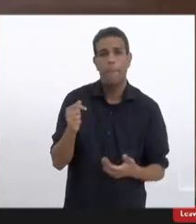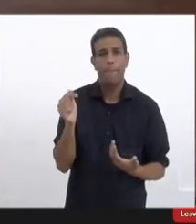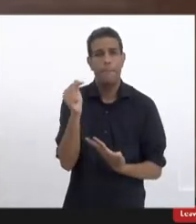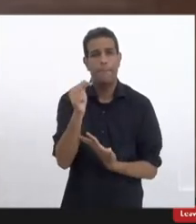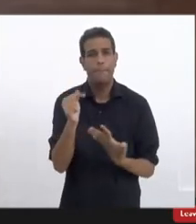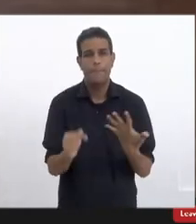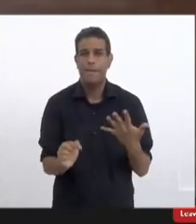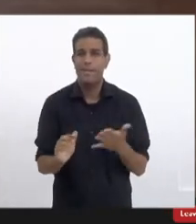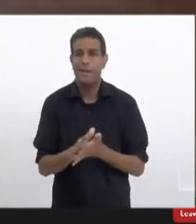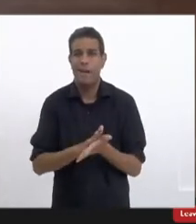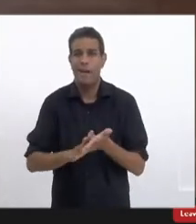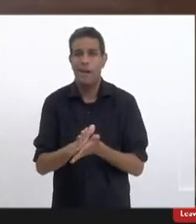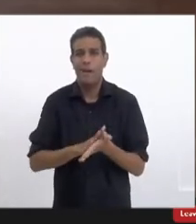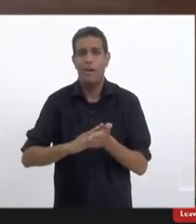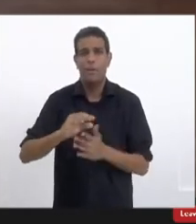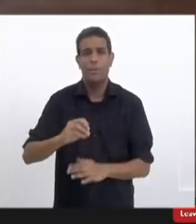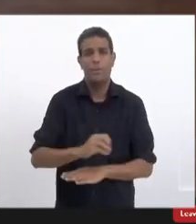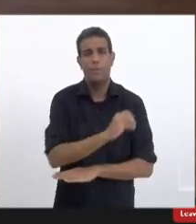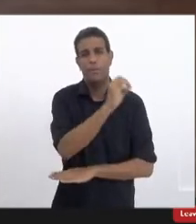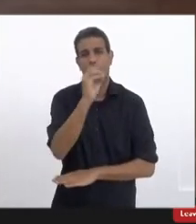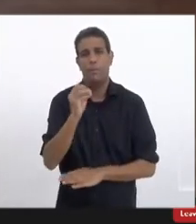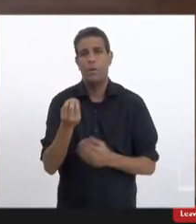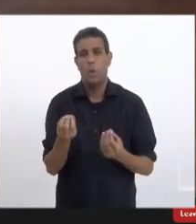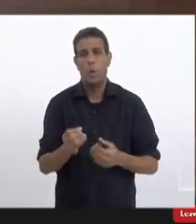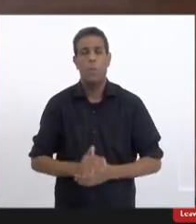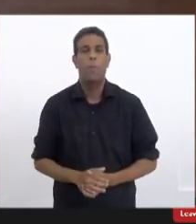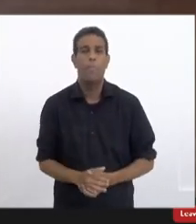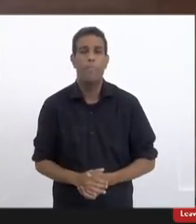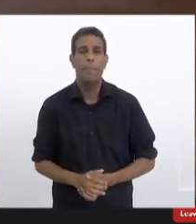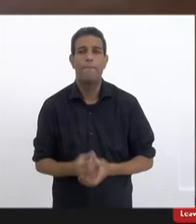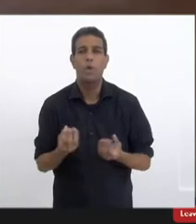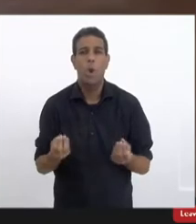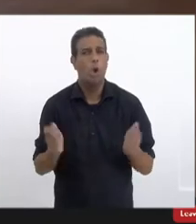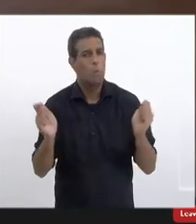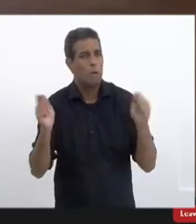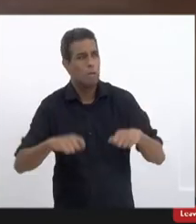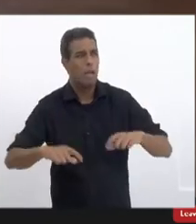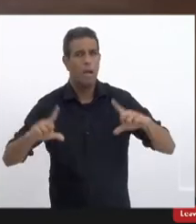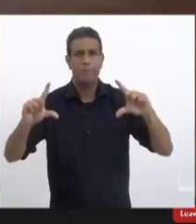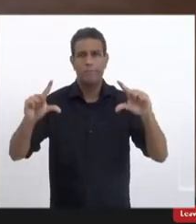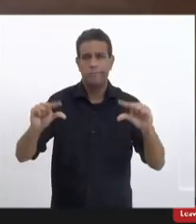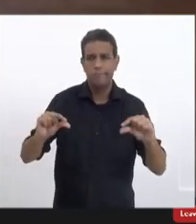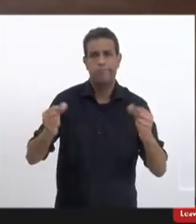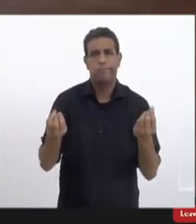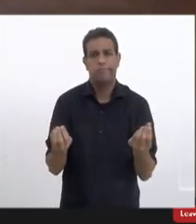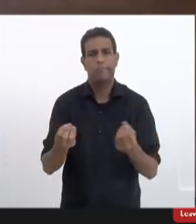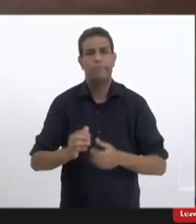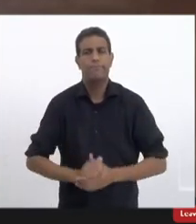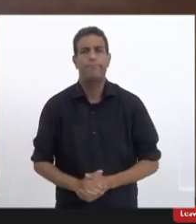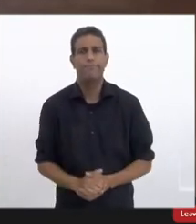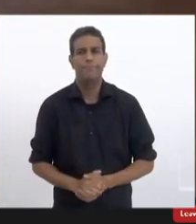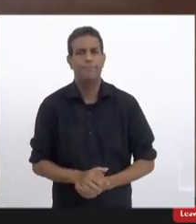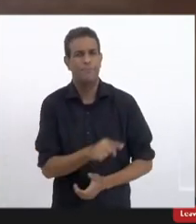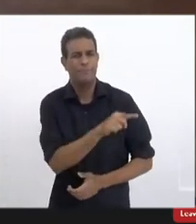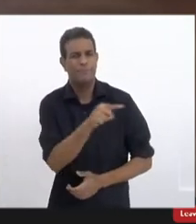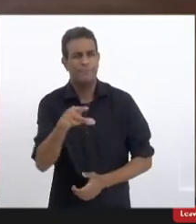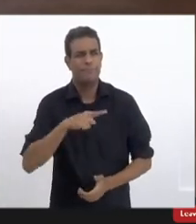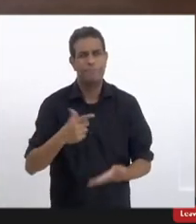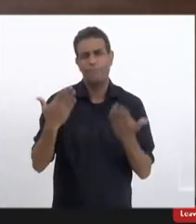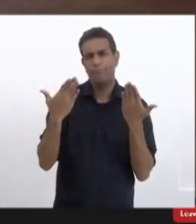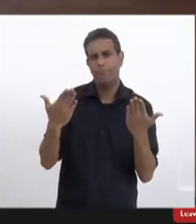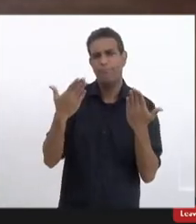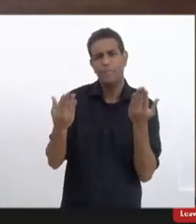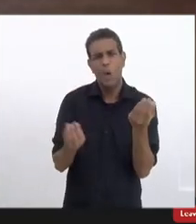3 refeições diárias por dia, né? Como isso vem caindo, isso tudo